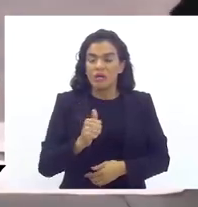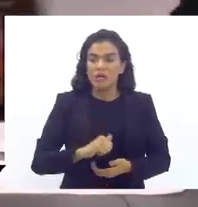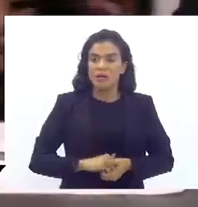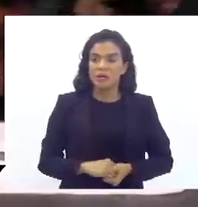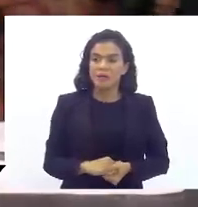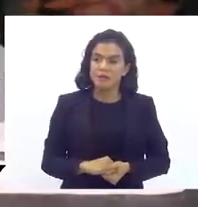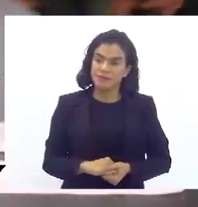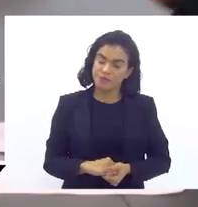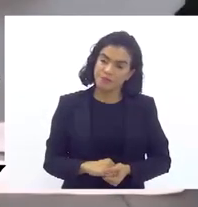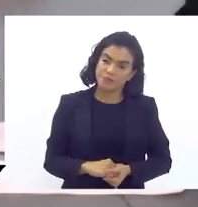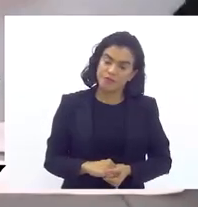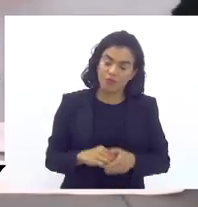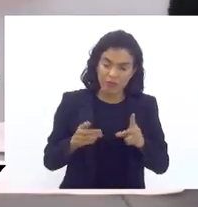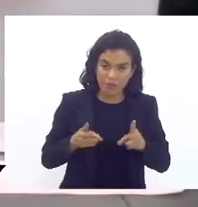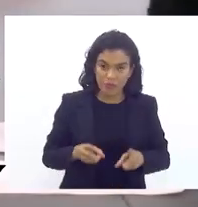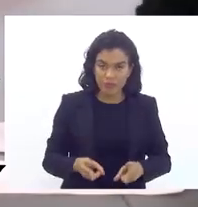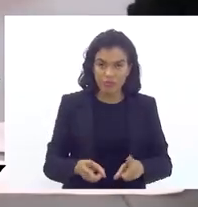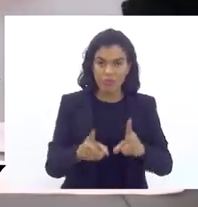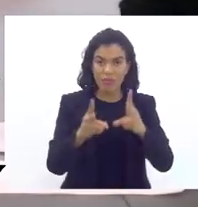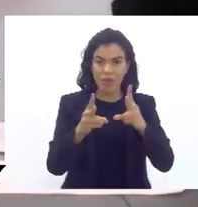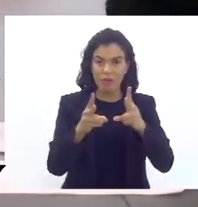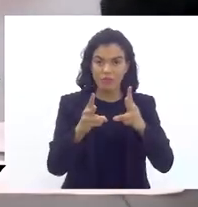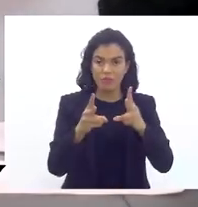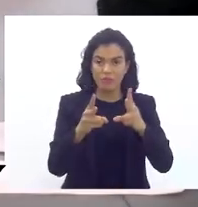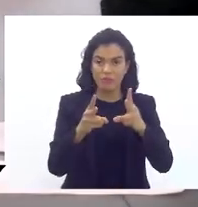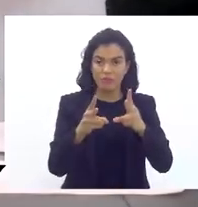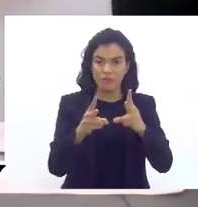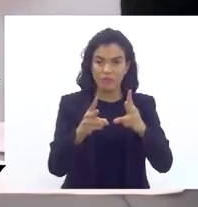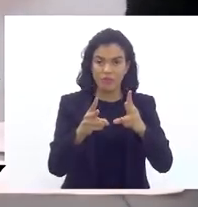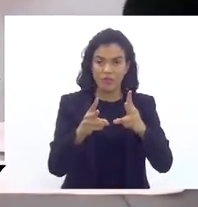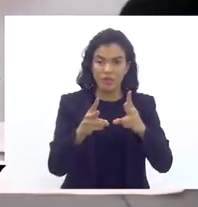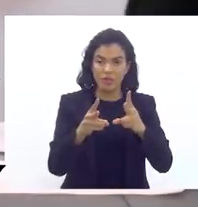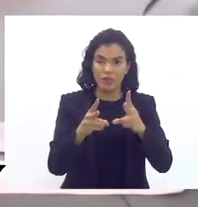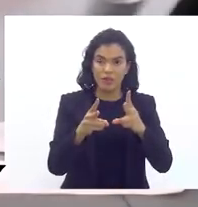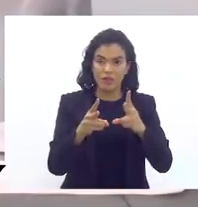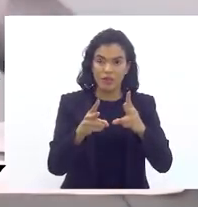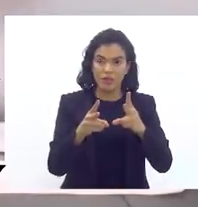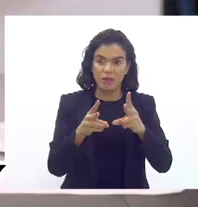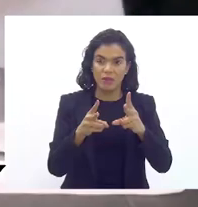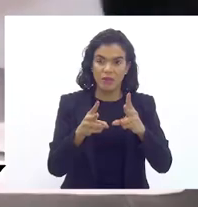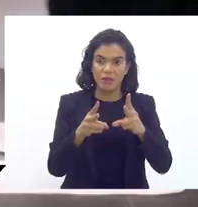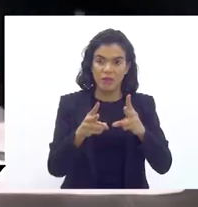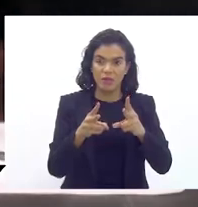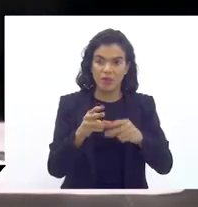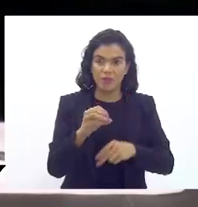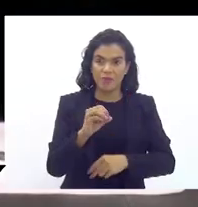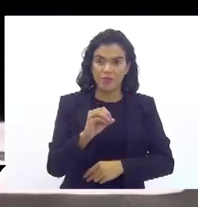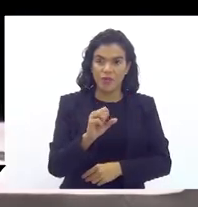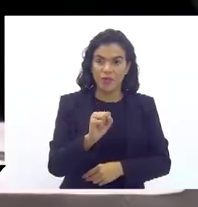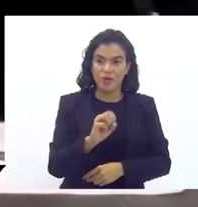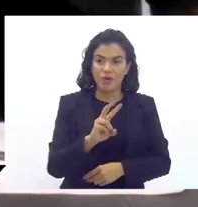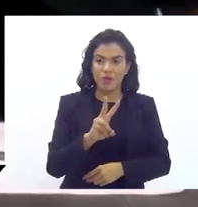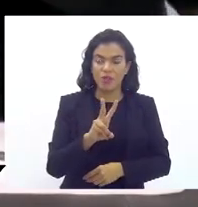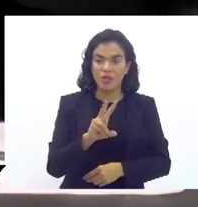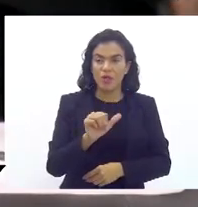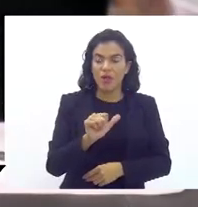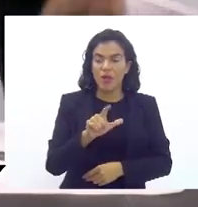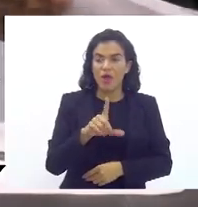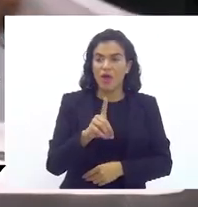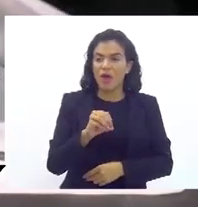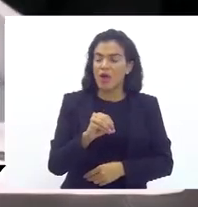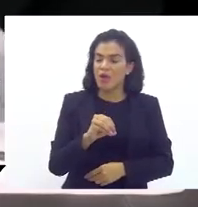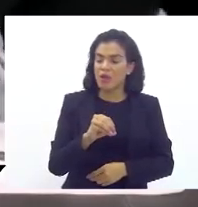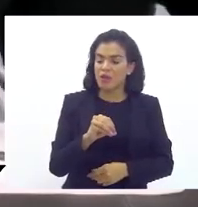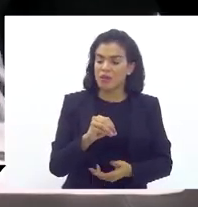bom Dando sequência aqui vamos ouvir o nosso companheiro Osvaldo Sérgio Mendes que tá aqui na primeira